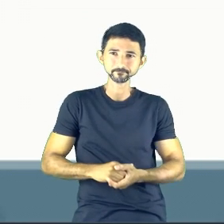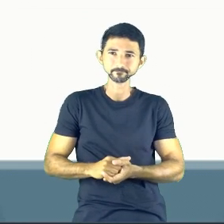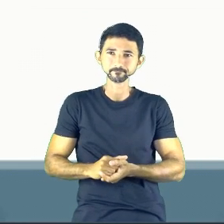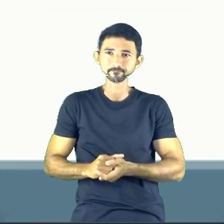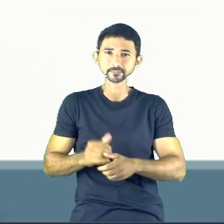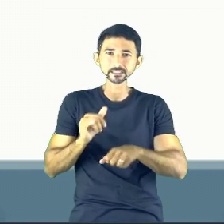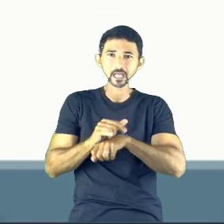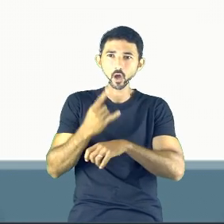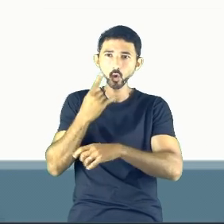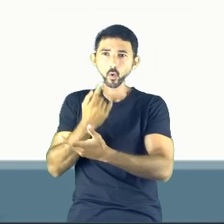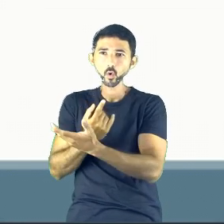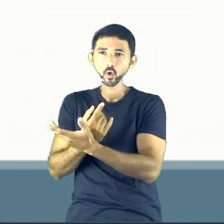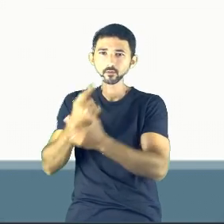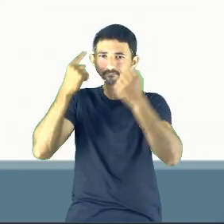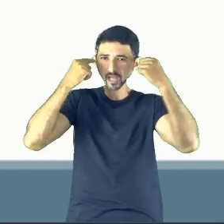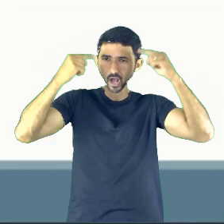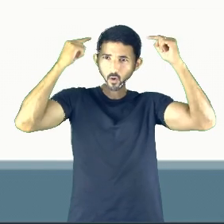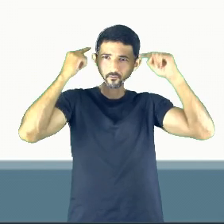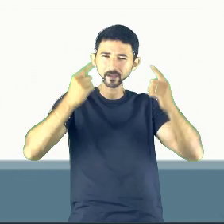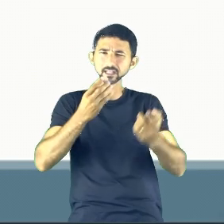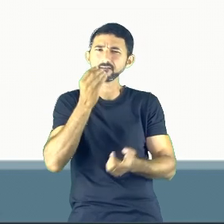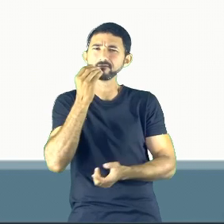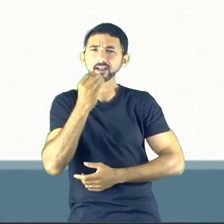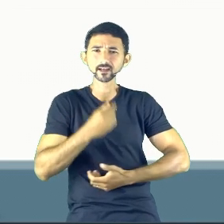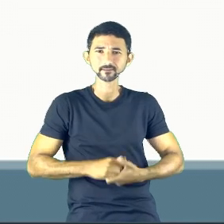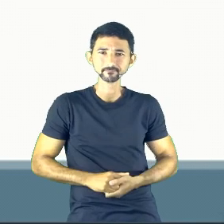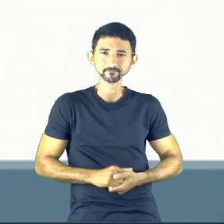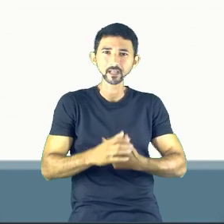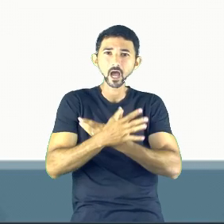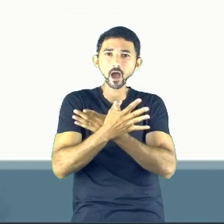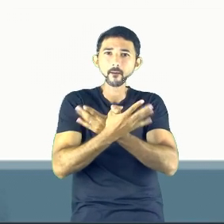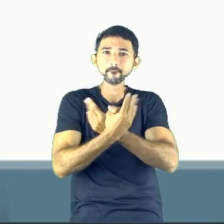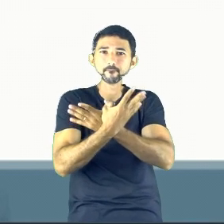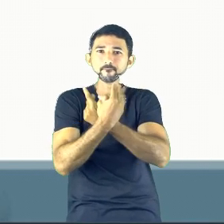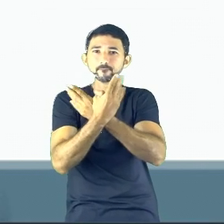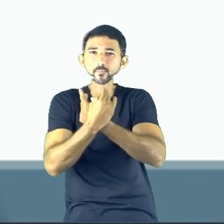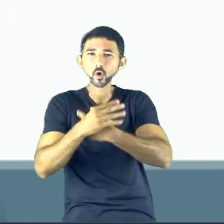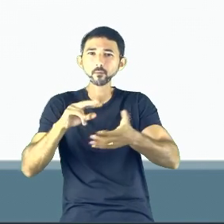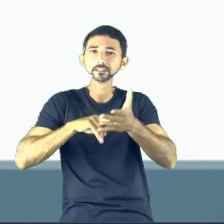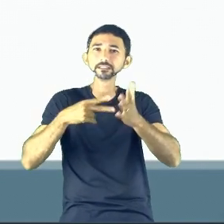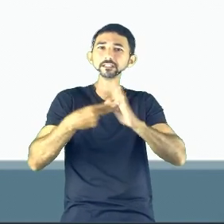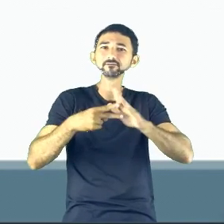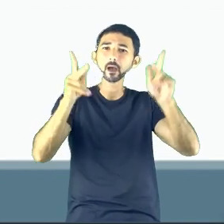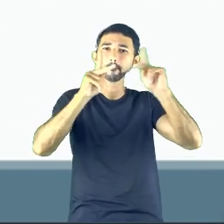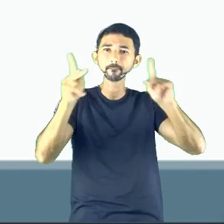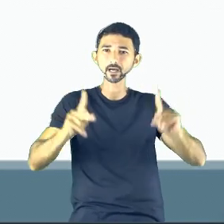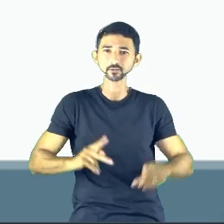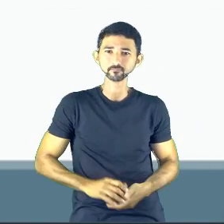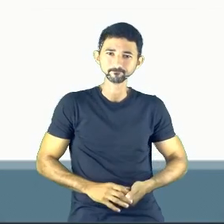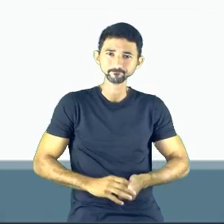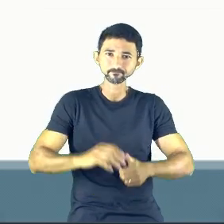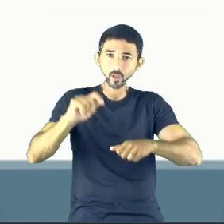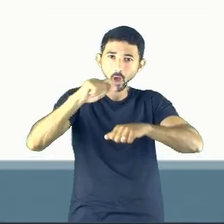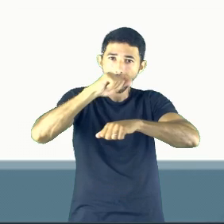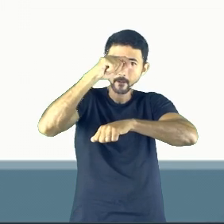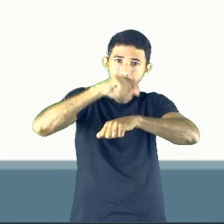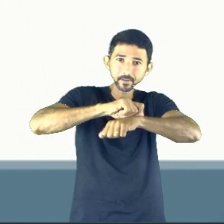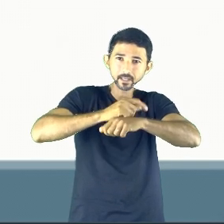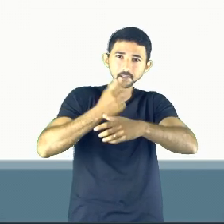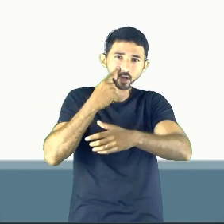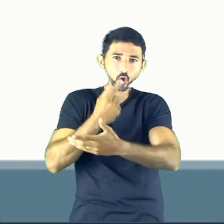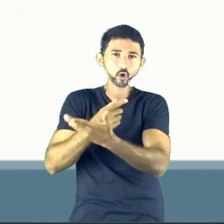traição, a ovelha, a fragilidade, né? A pomba está ligada diretamente ao significado da